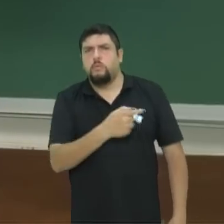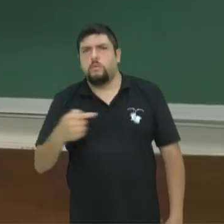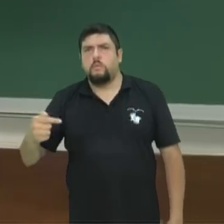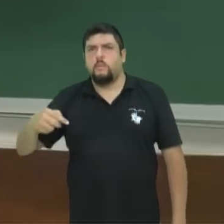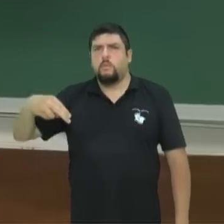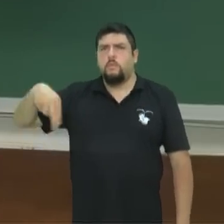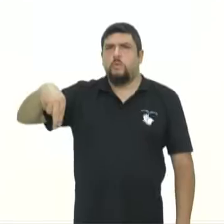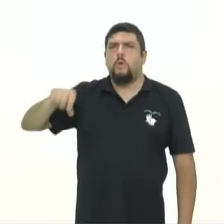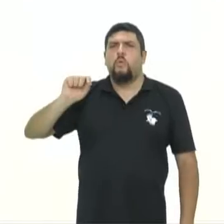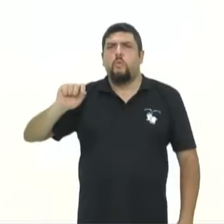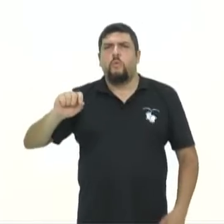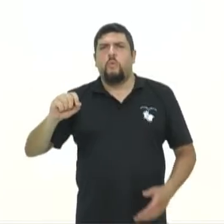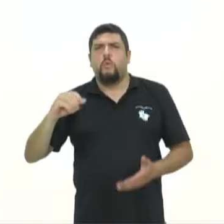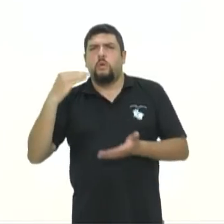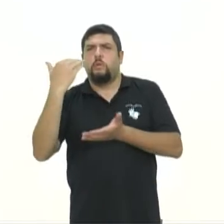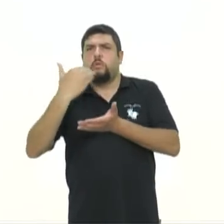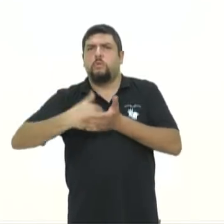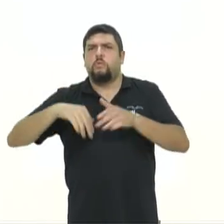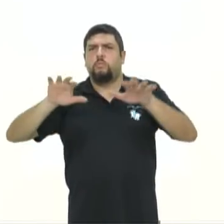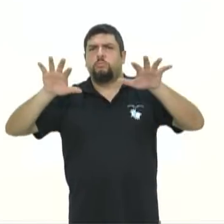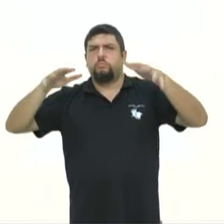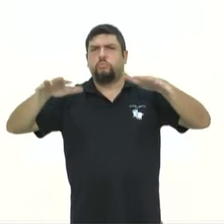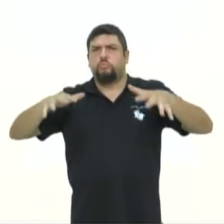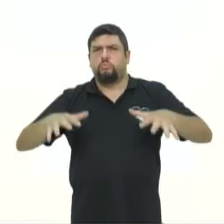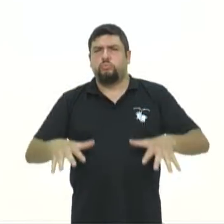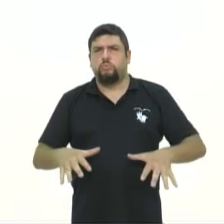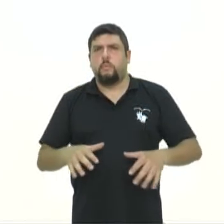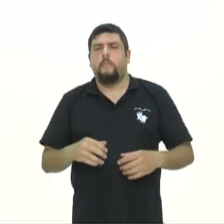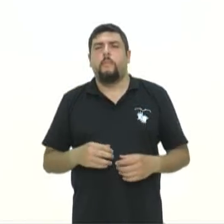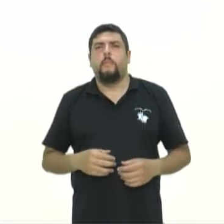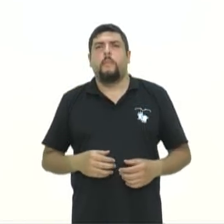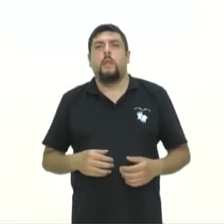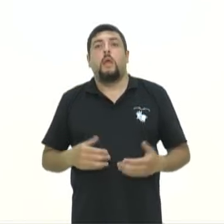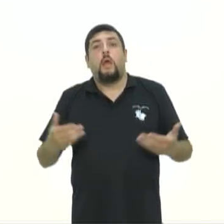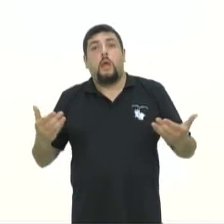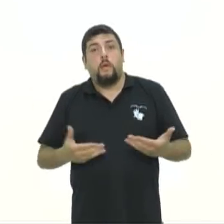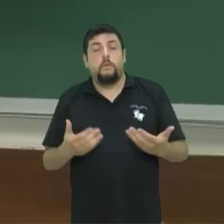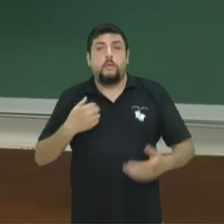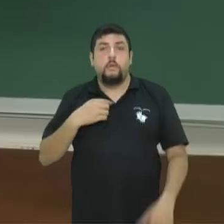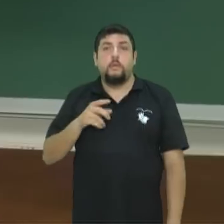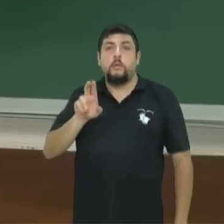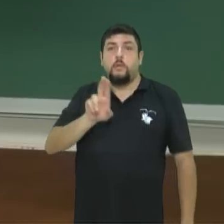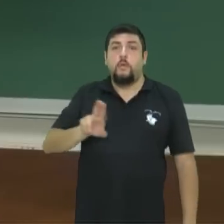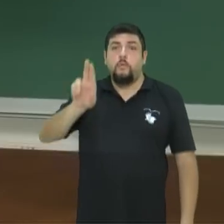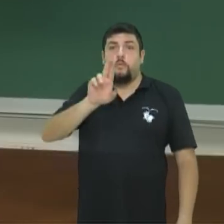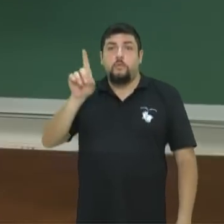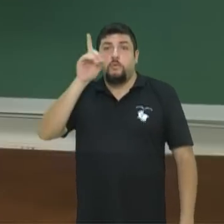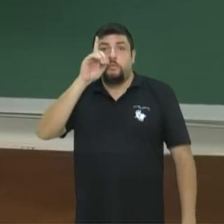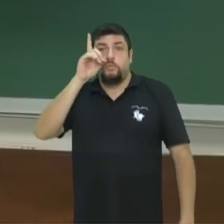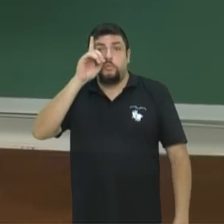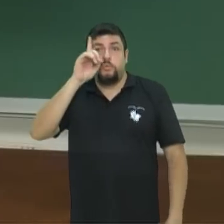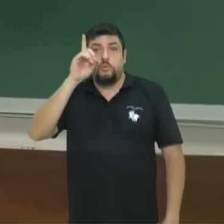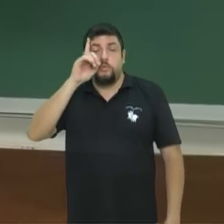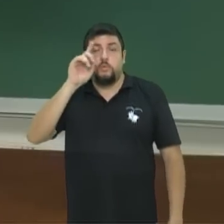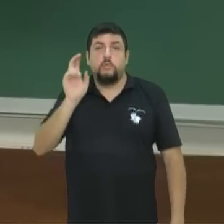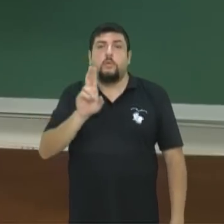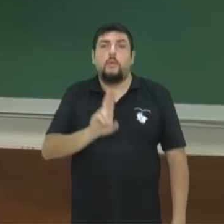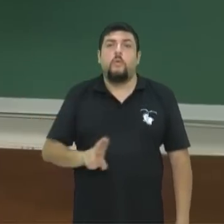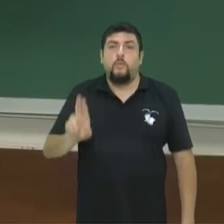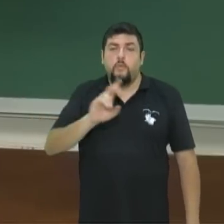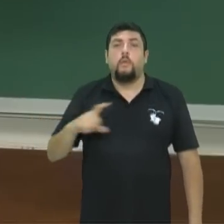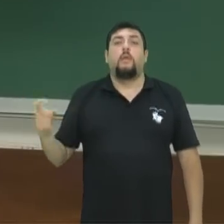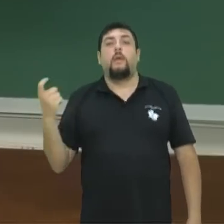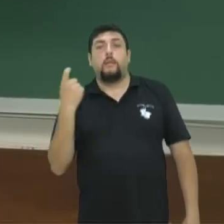E acaba sendo utilizado de forma corriqueira no dia a dia, né? Em todos os dias da semana, às vezes as pessoas dizem que estão fazendo Black Friday, né?